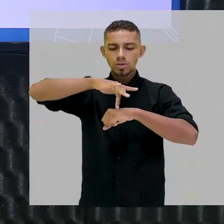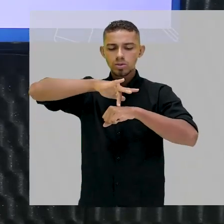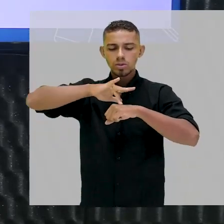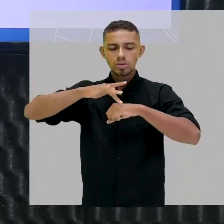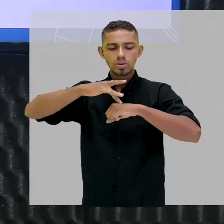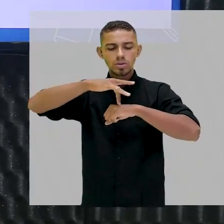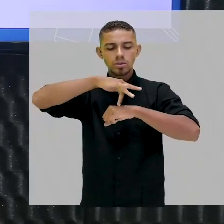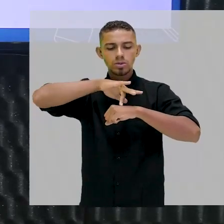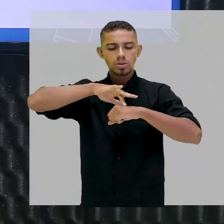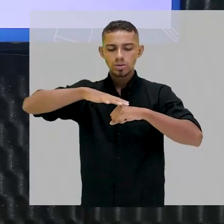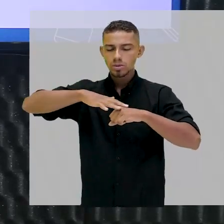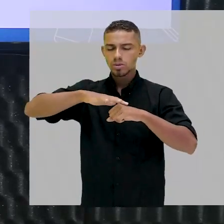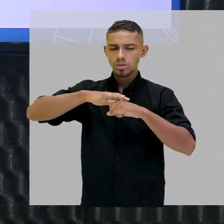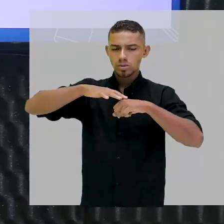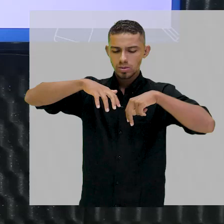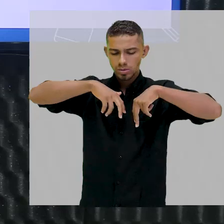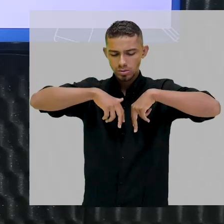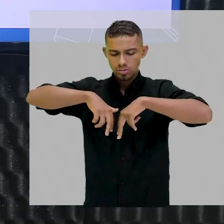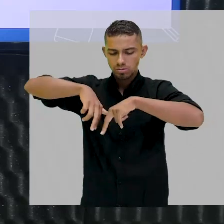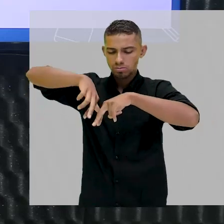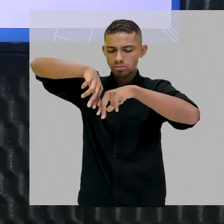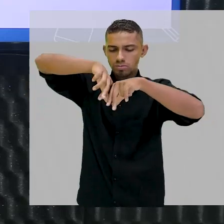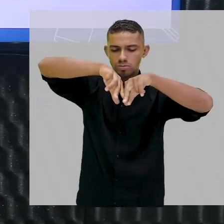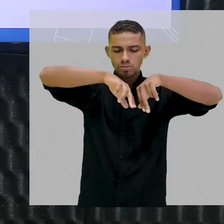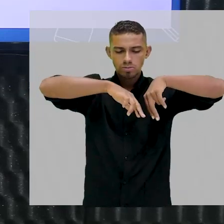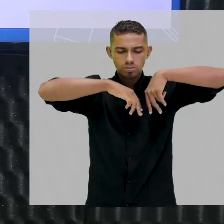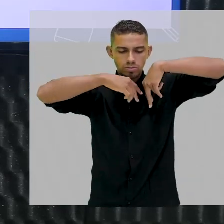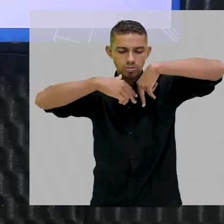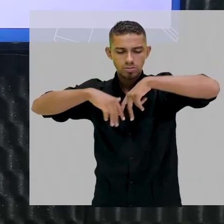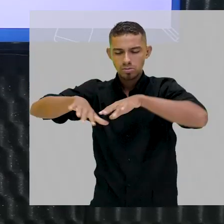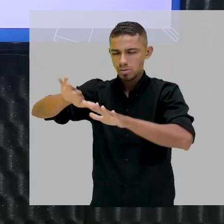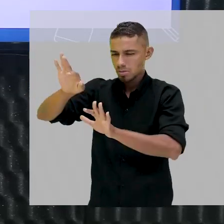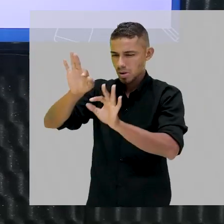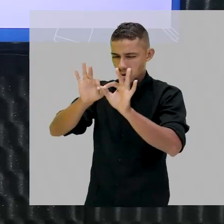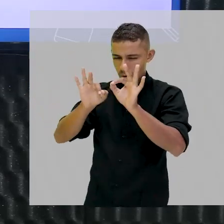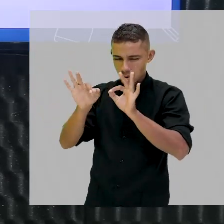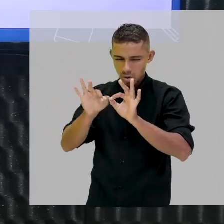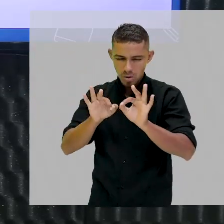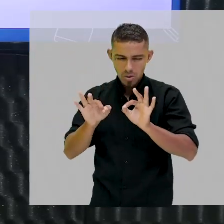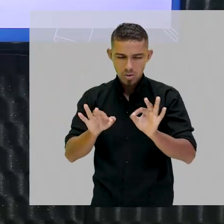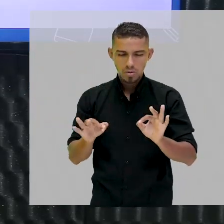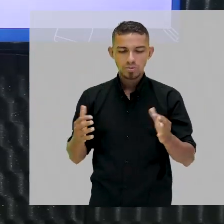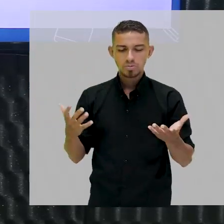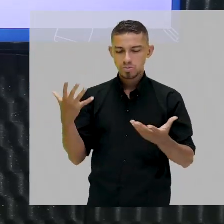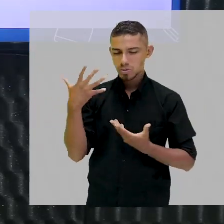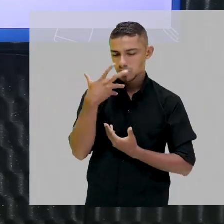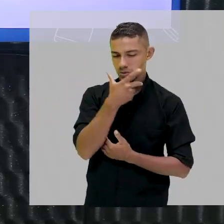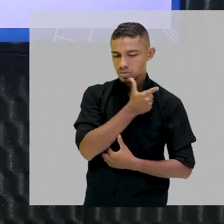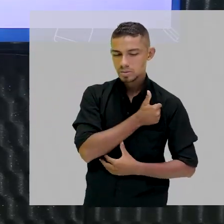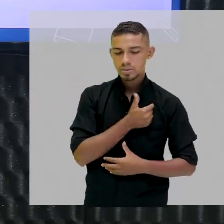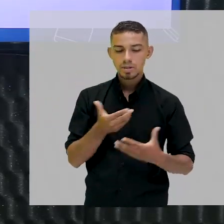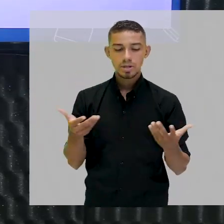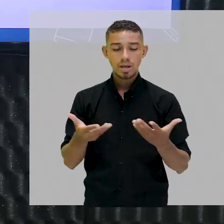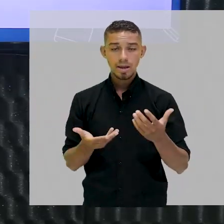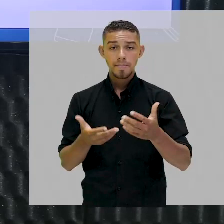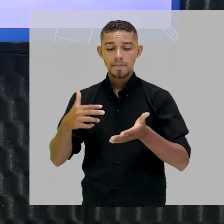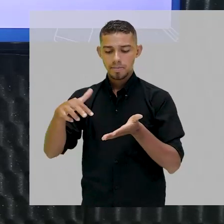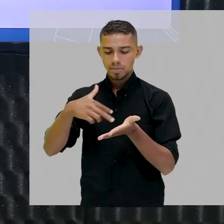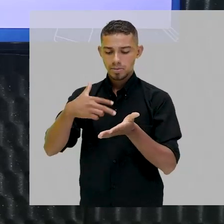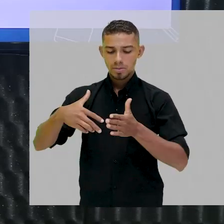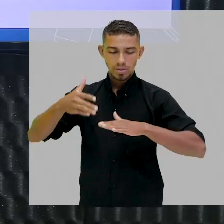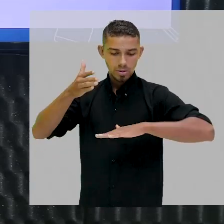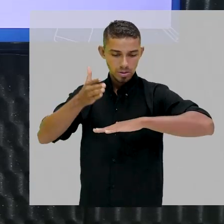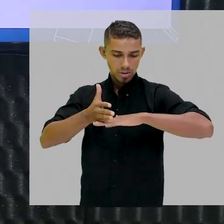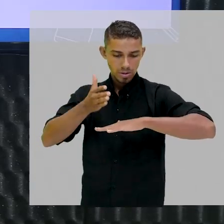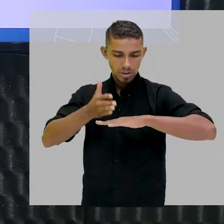a valsa, os movimentos já mais refinados. Aí nós chegamos na dança